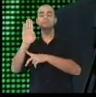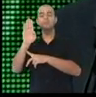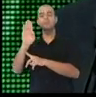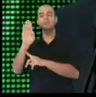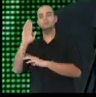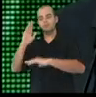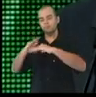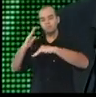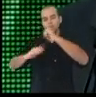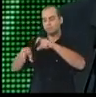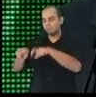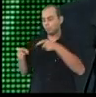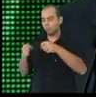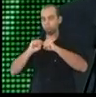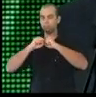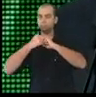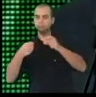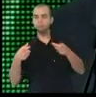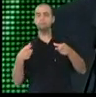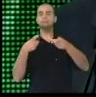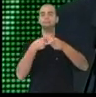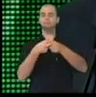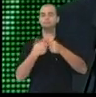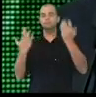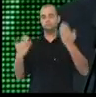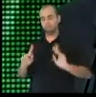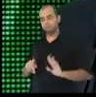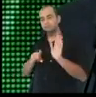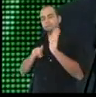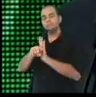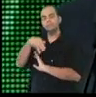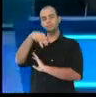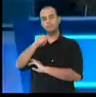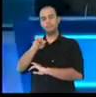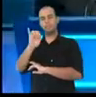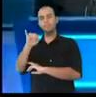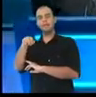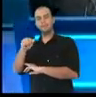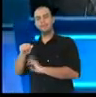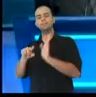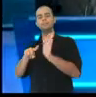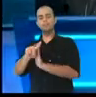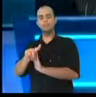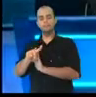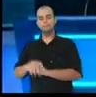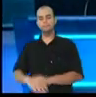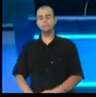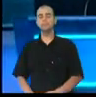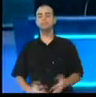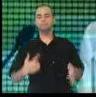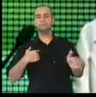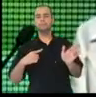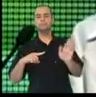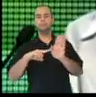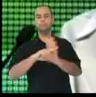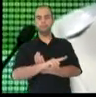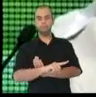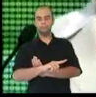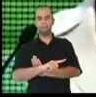de política agrícola no Brasil, inclusive para os pequenos e médios agricultores. A próxima a perguntar é a candidata Marina